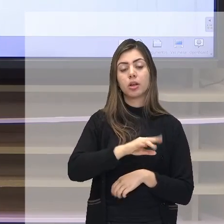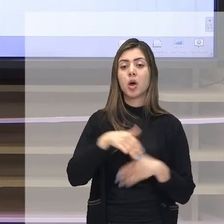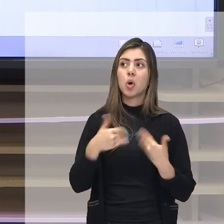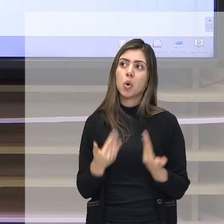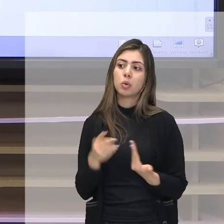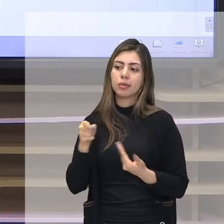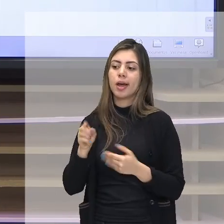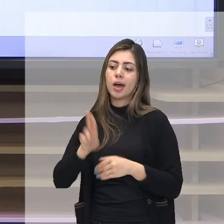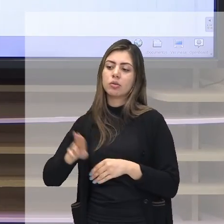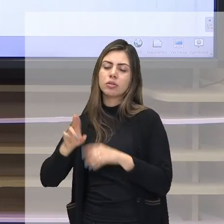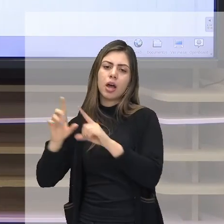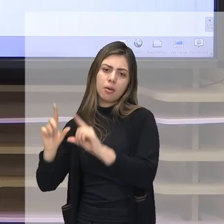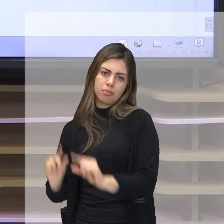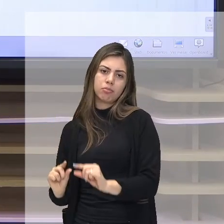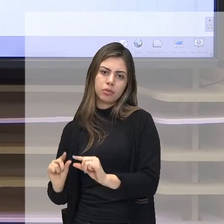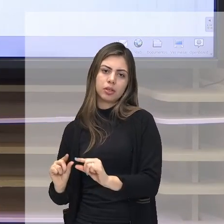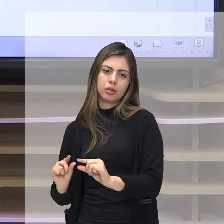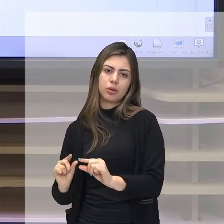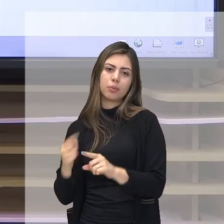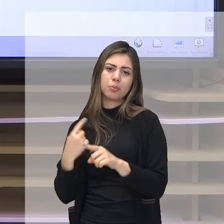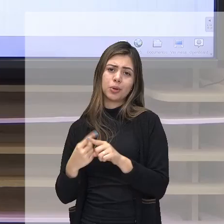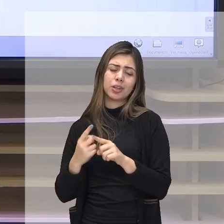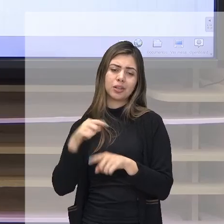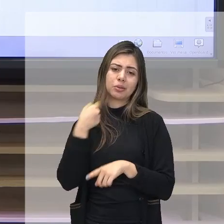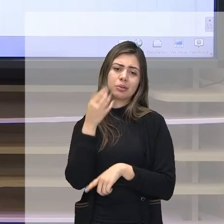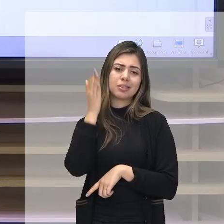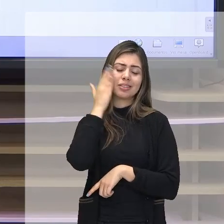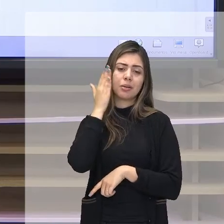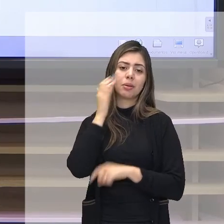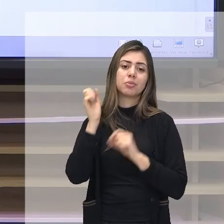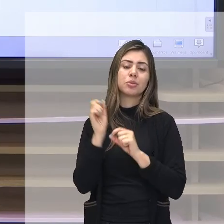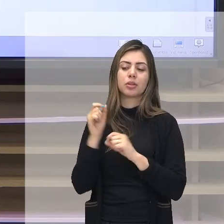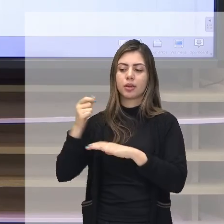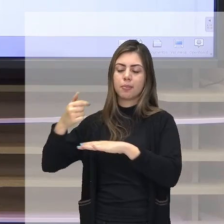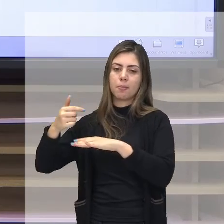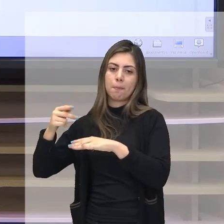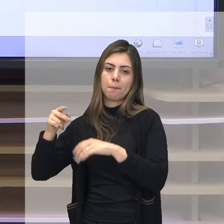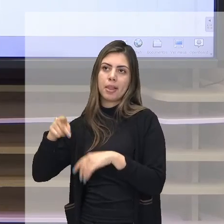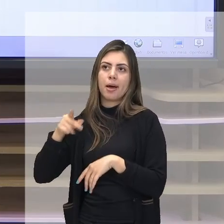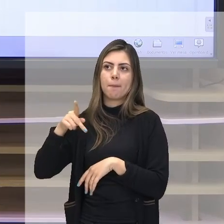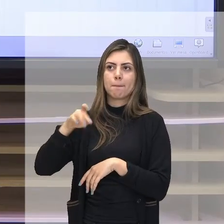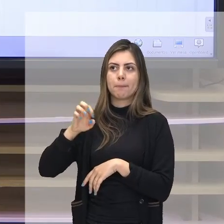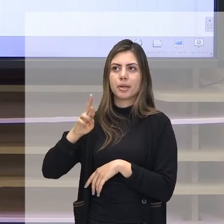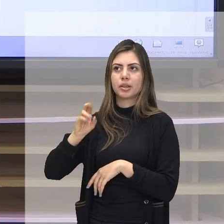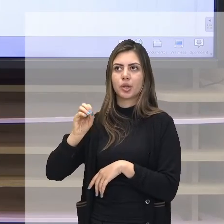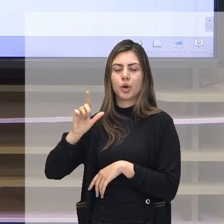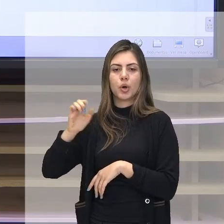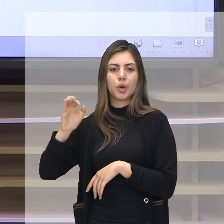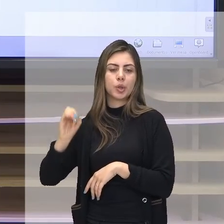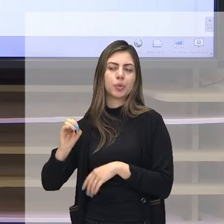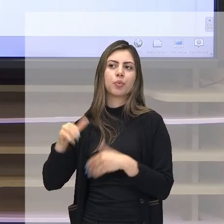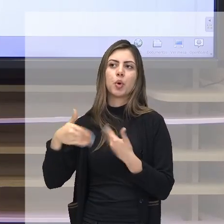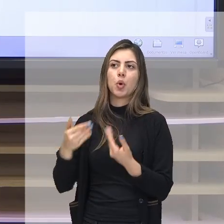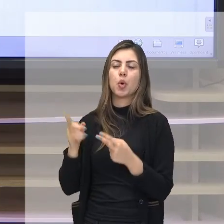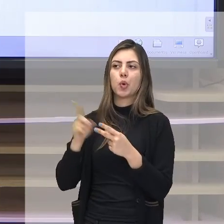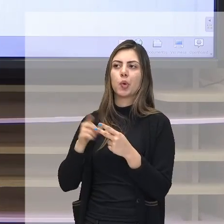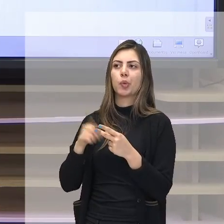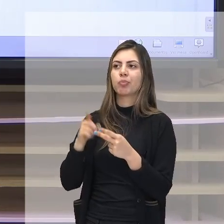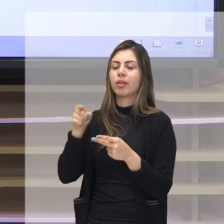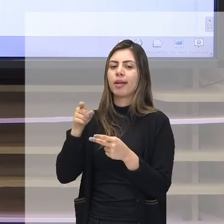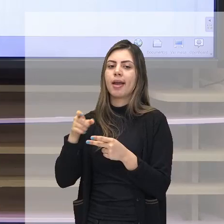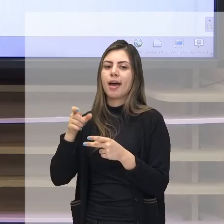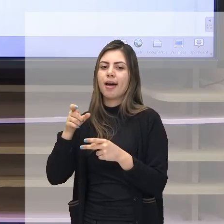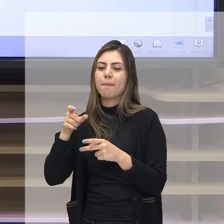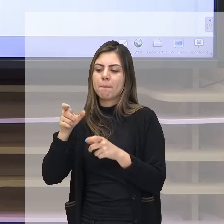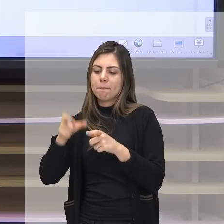em menor quantidade, porque a gente sabe que o petróleo, o carvão mineral e também o gás natural, que são